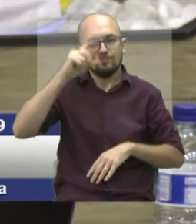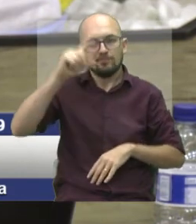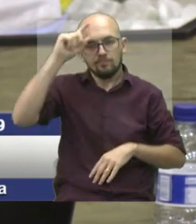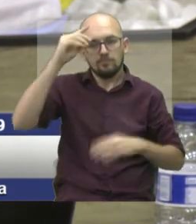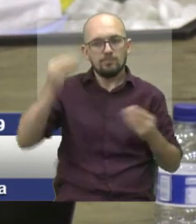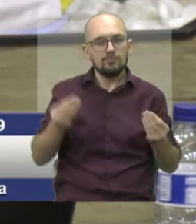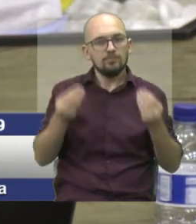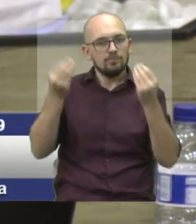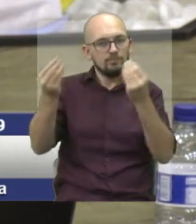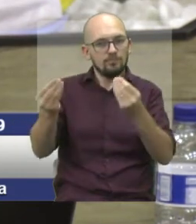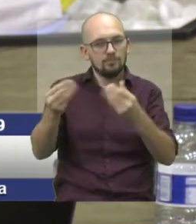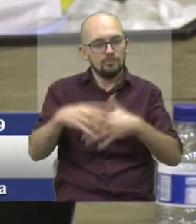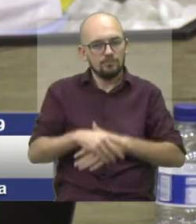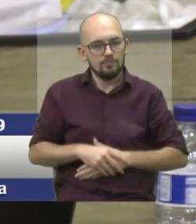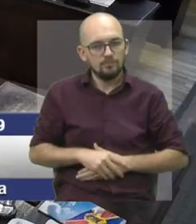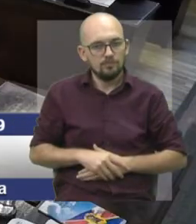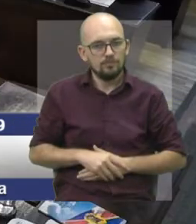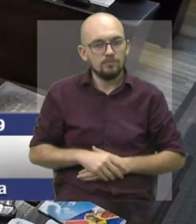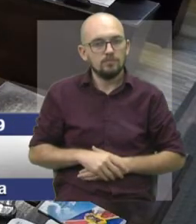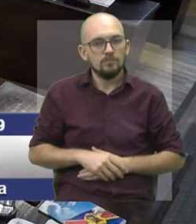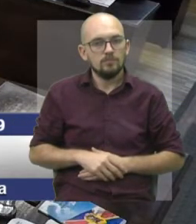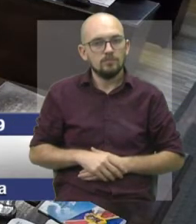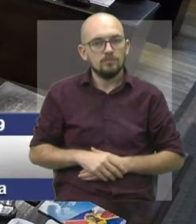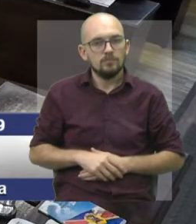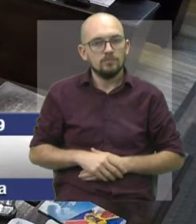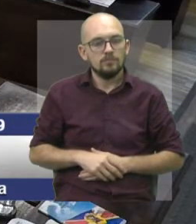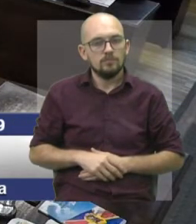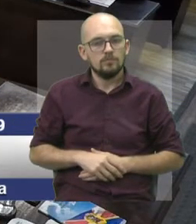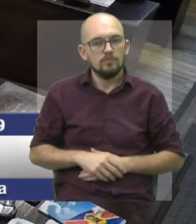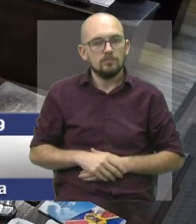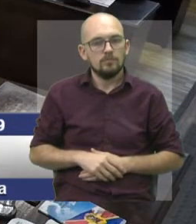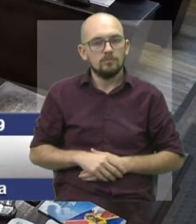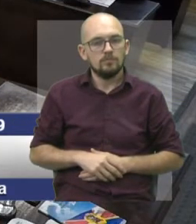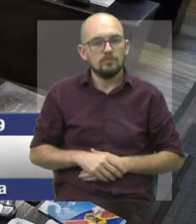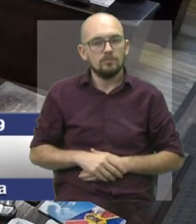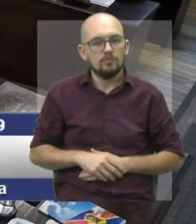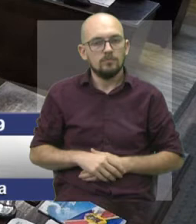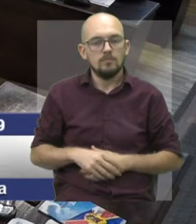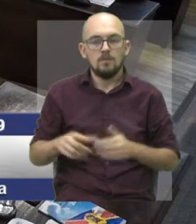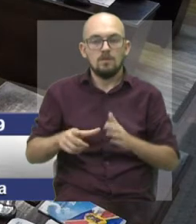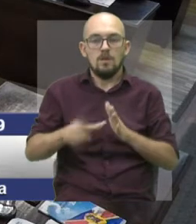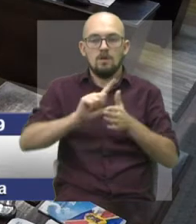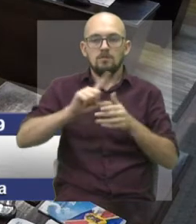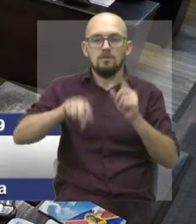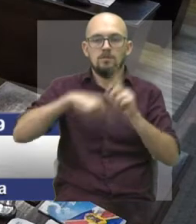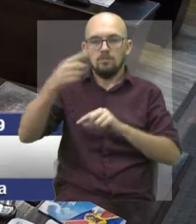Barbieri, antes de nós colocarmos em votação.